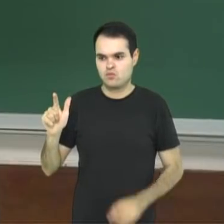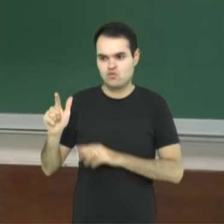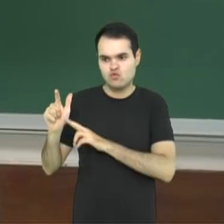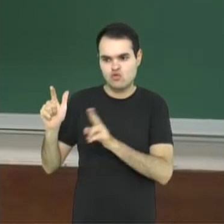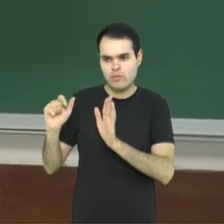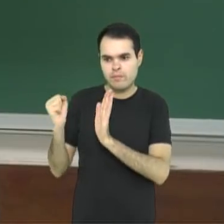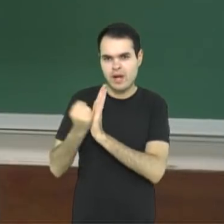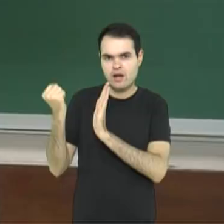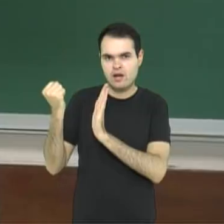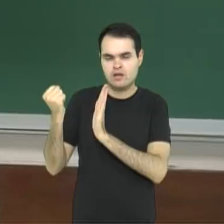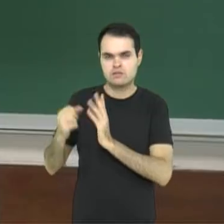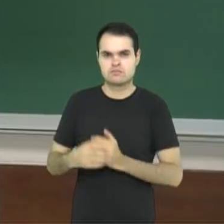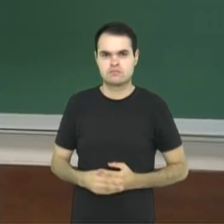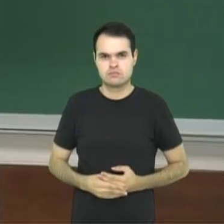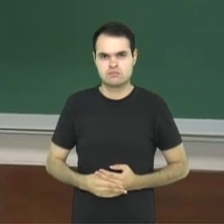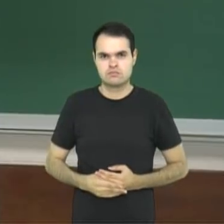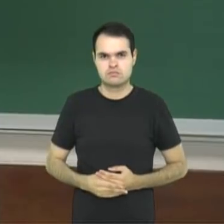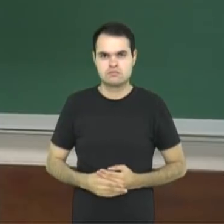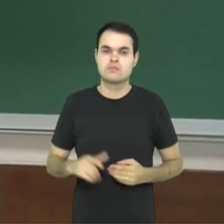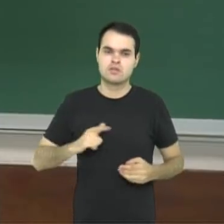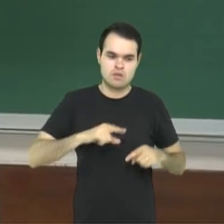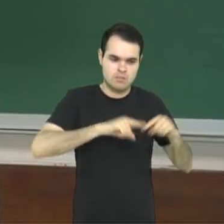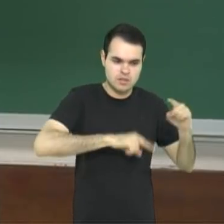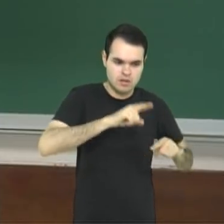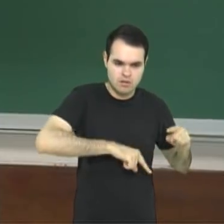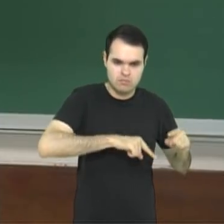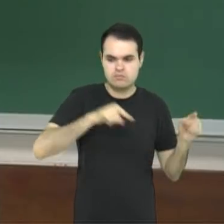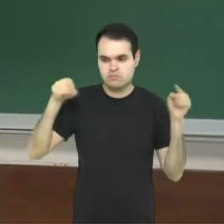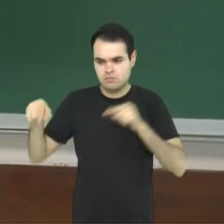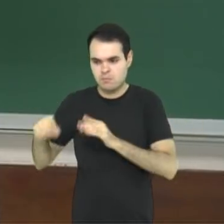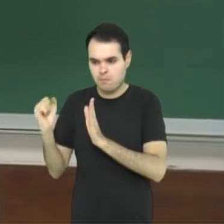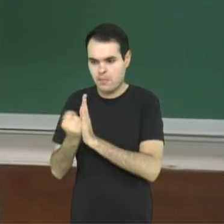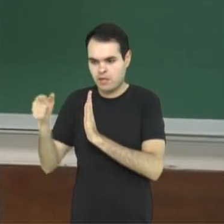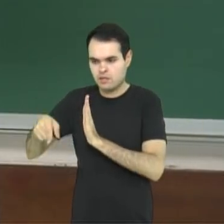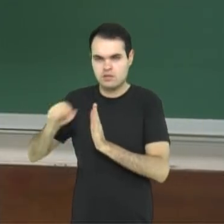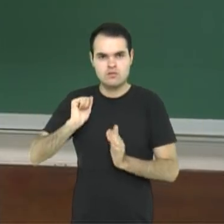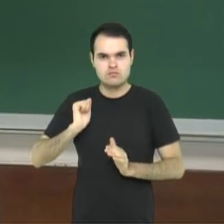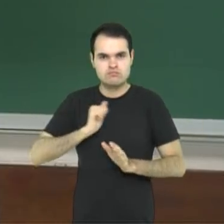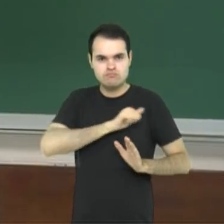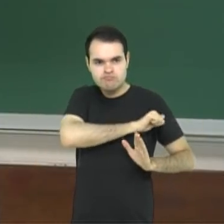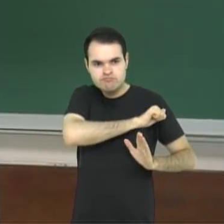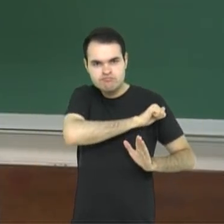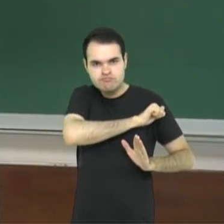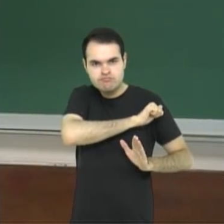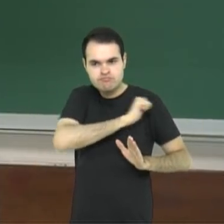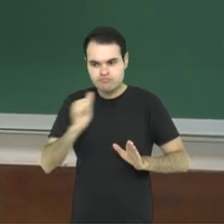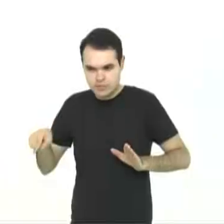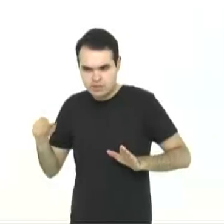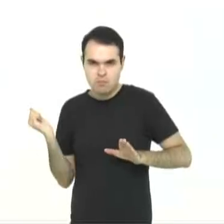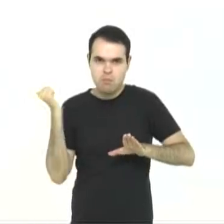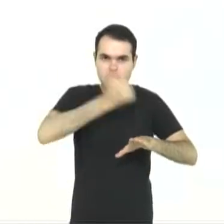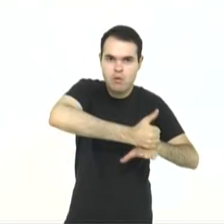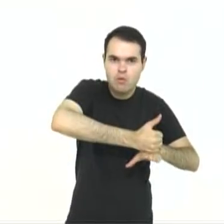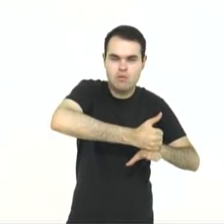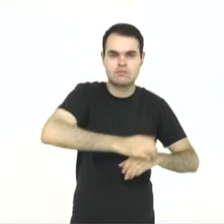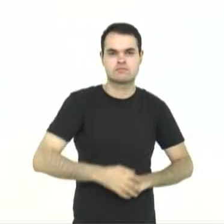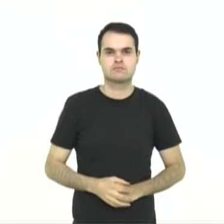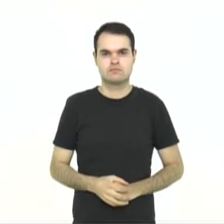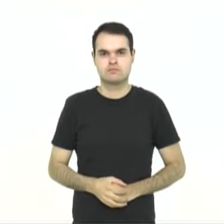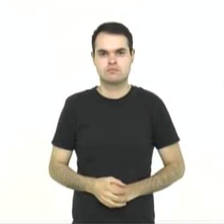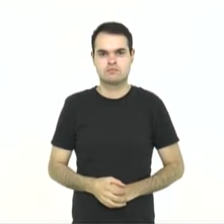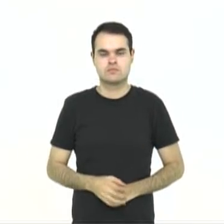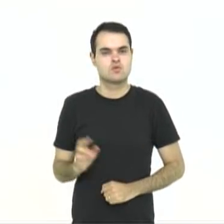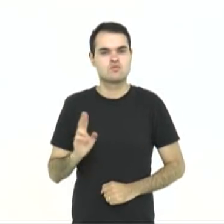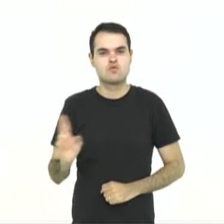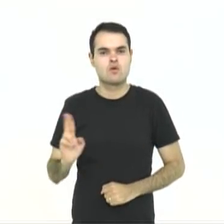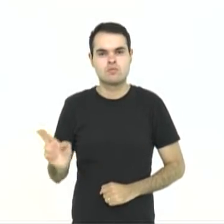pelo produto. Né? Então a gente tem várias situações aqui que ilustram metonímia, observem as imagens e quais seriam os nomes dos produtos